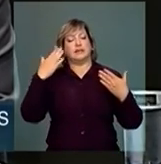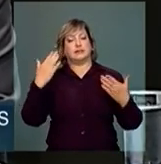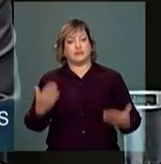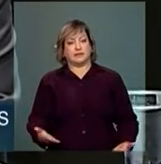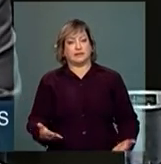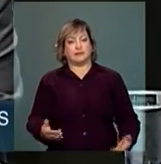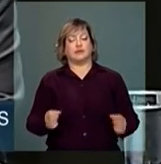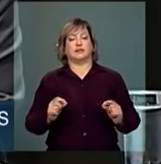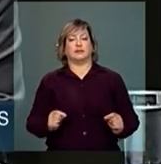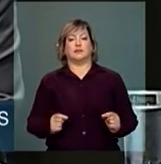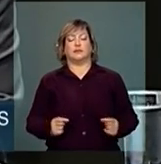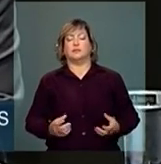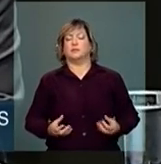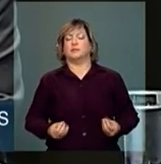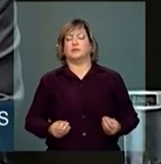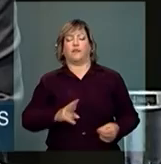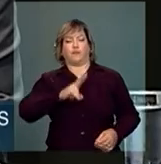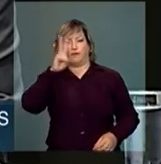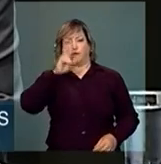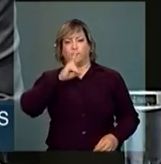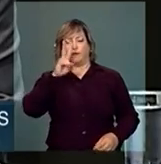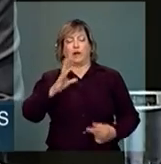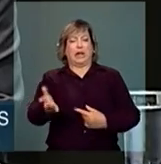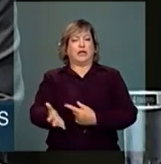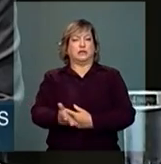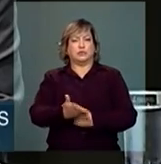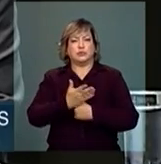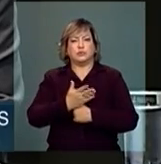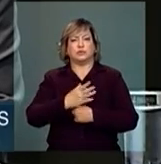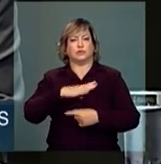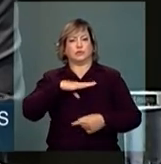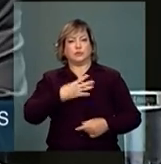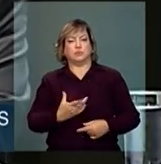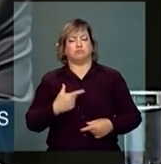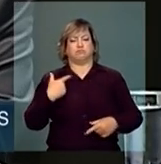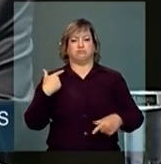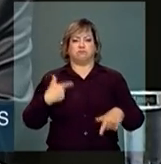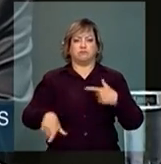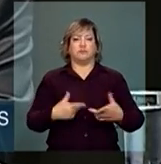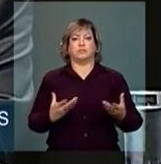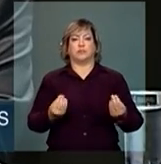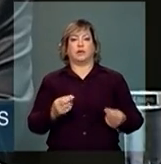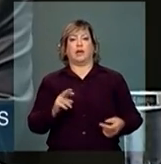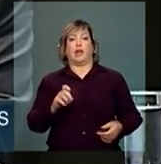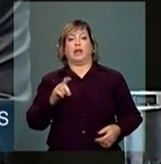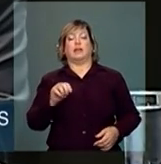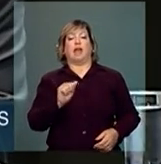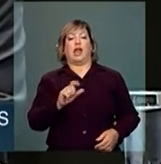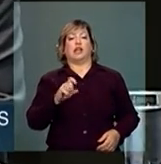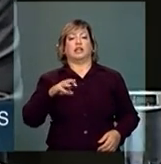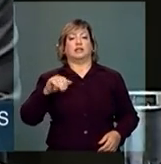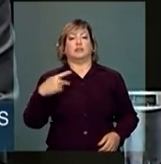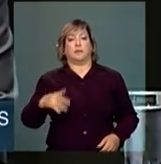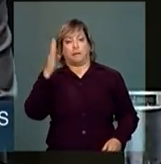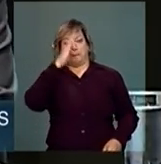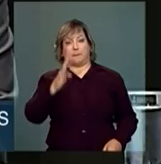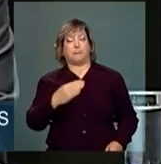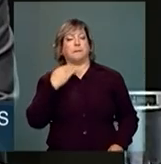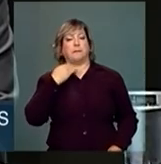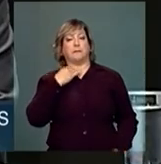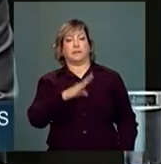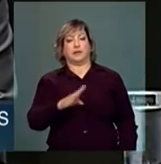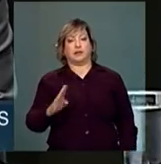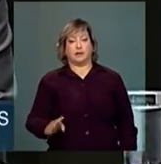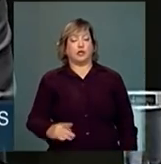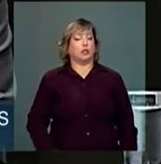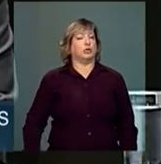o incomensurável apoio, o dinamismo e a competência da rede de agências do Banco do Brasil.